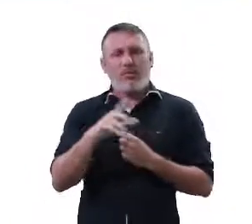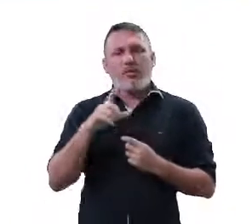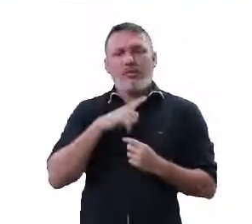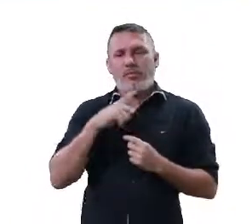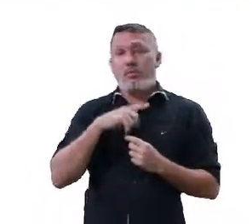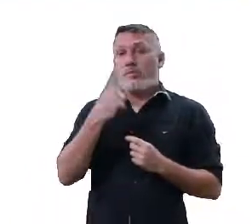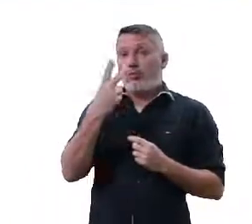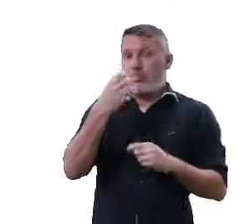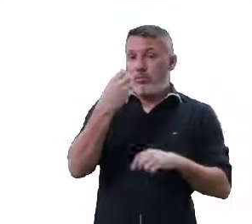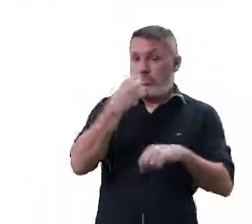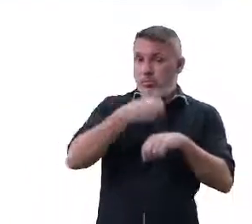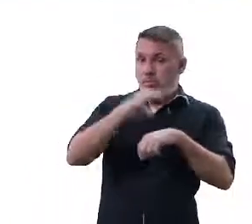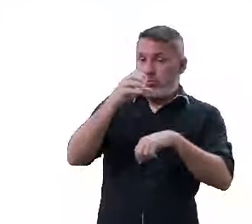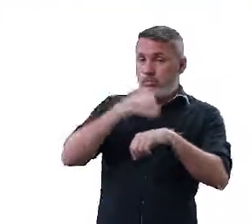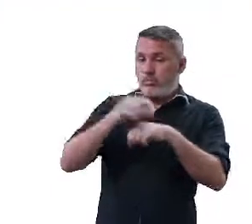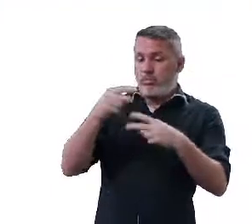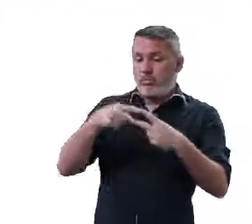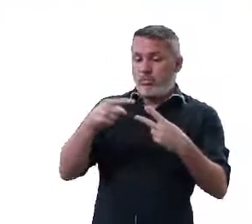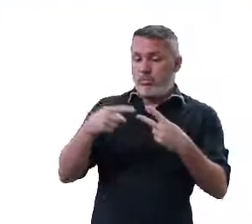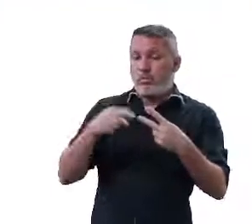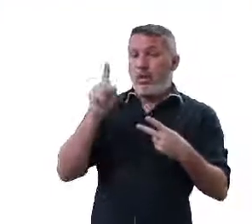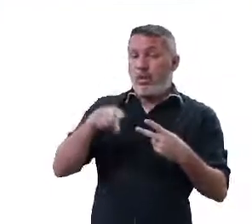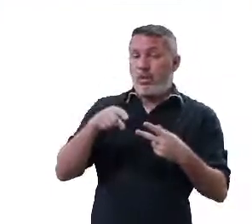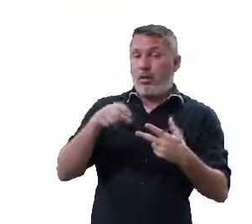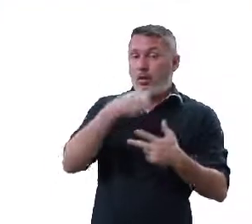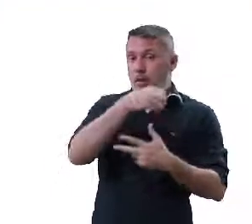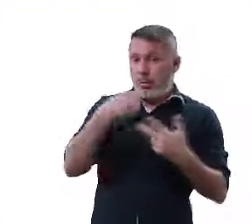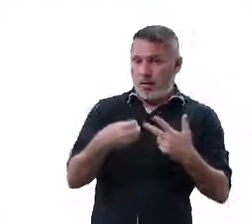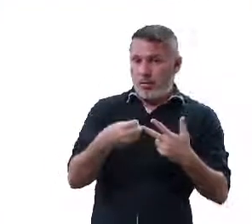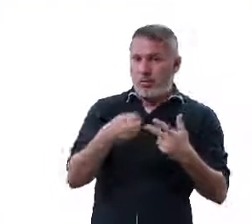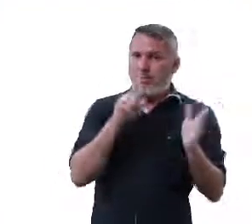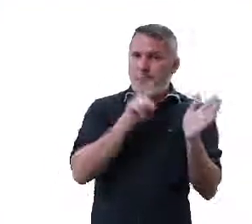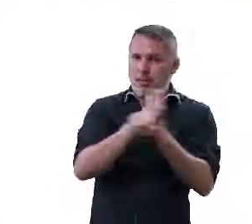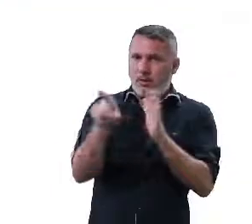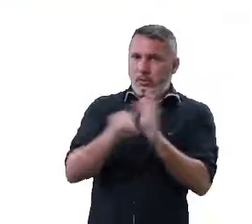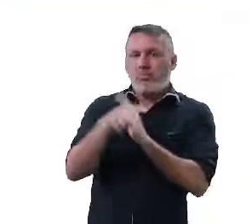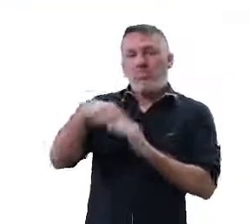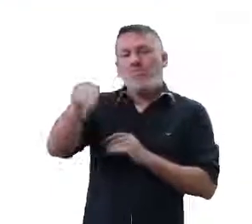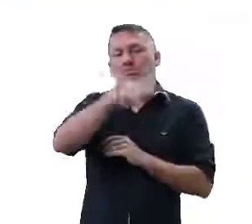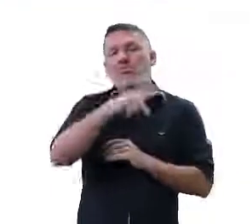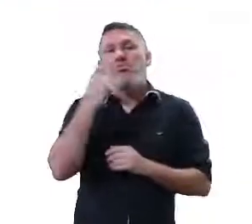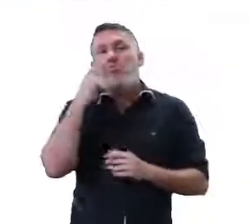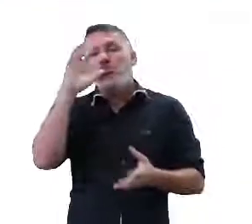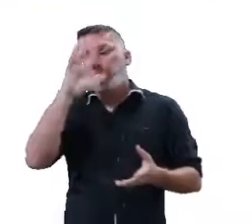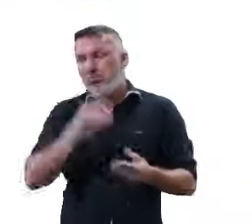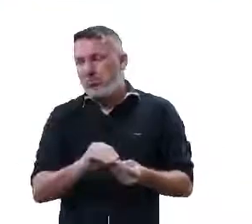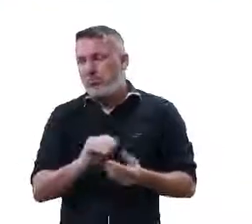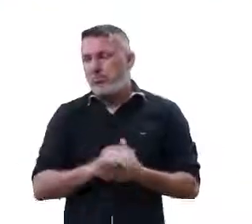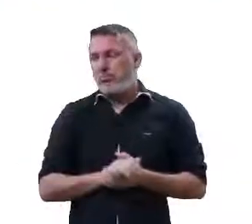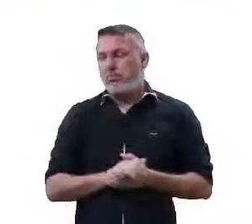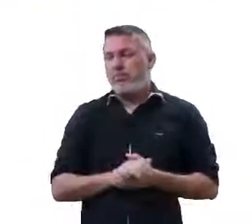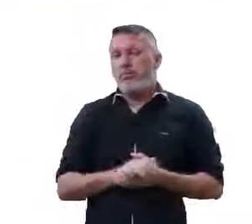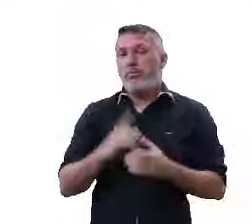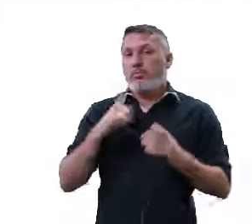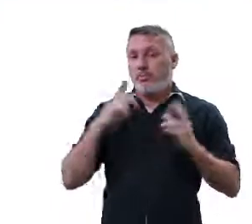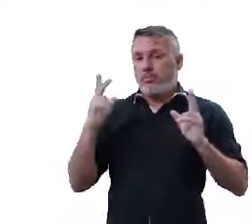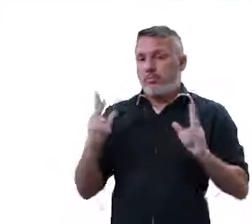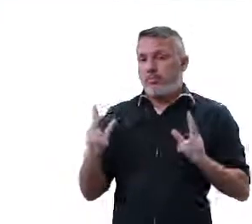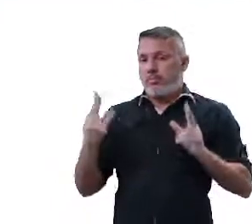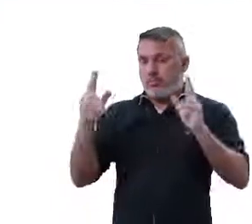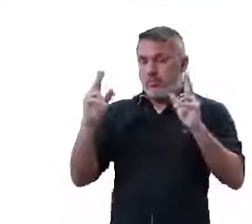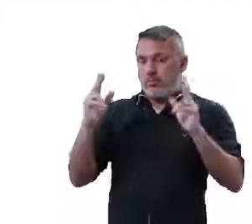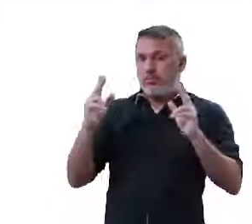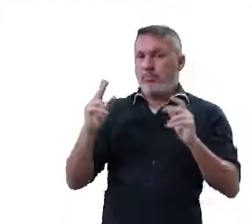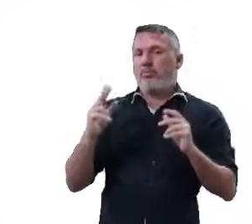eu trouxe para vocês duas questões do Enem, certo? A primeira, que é um trecho do